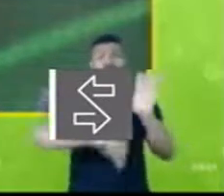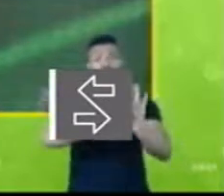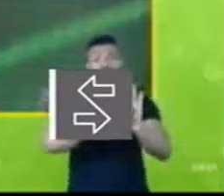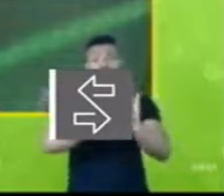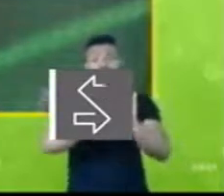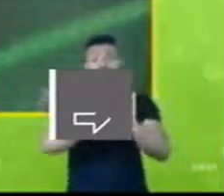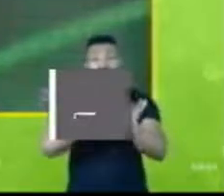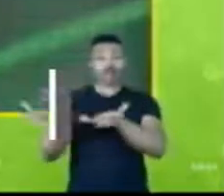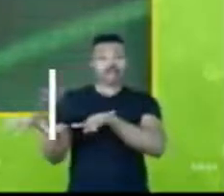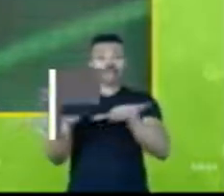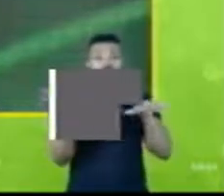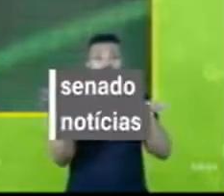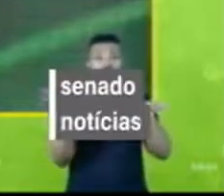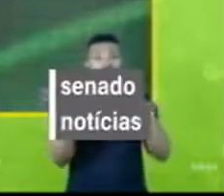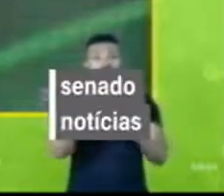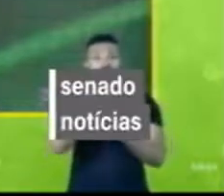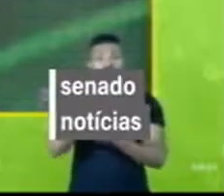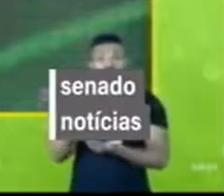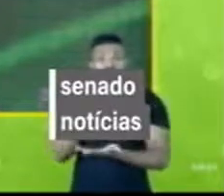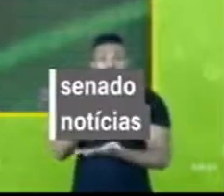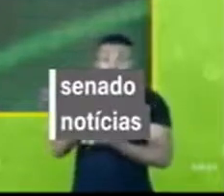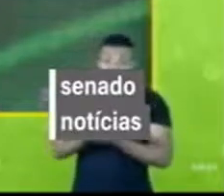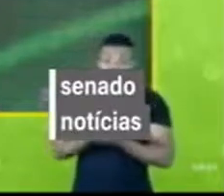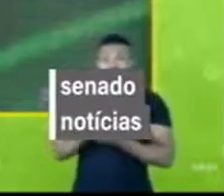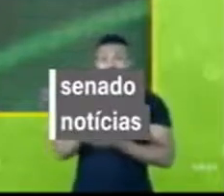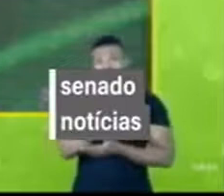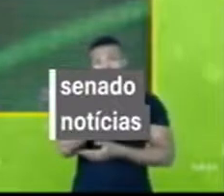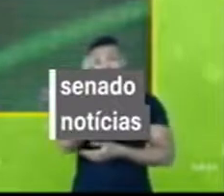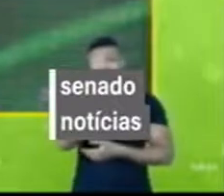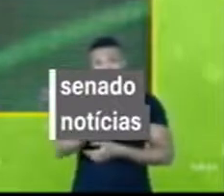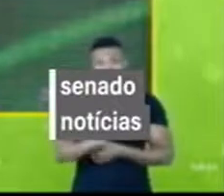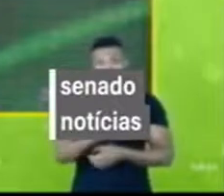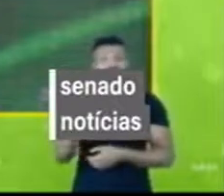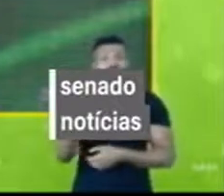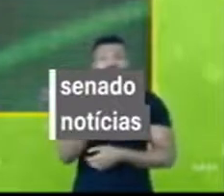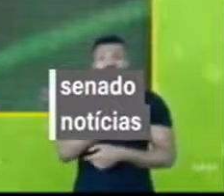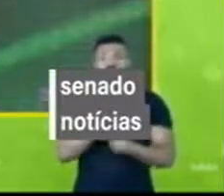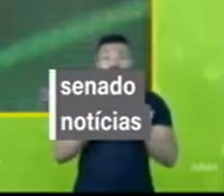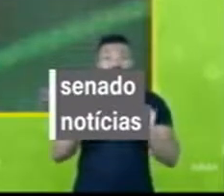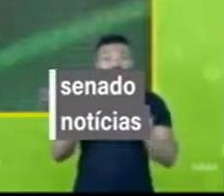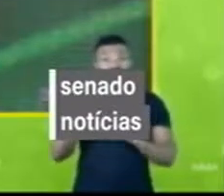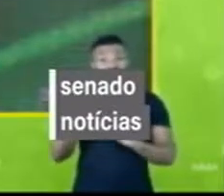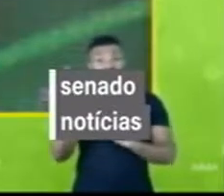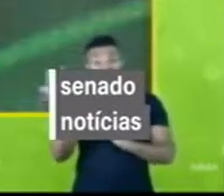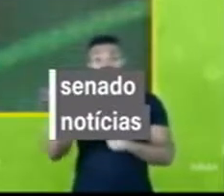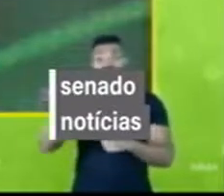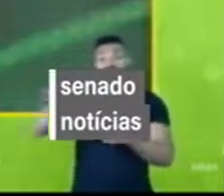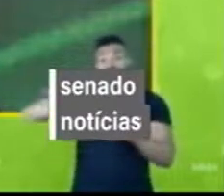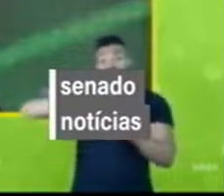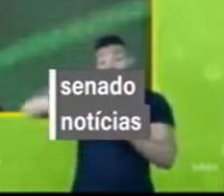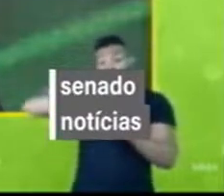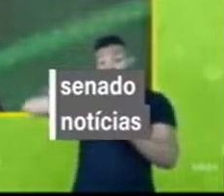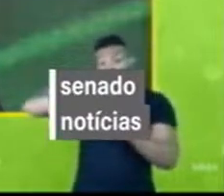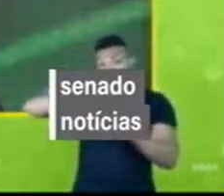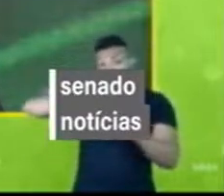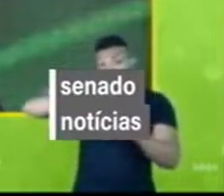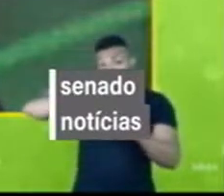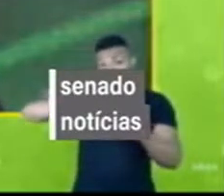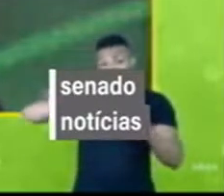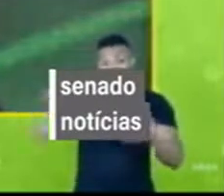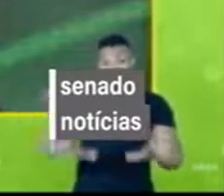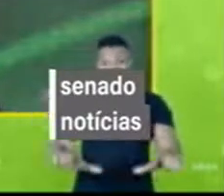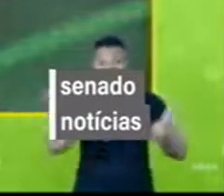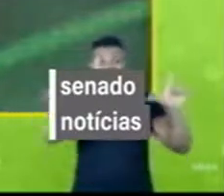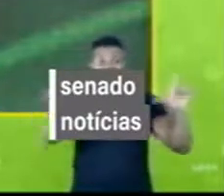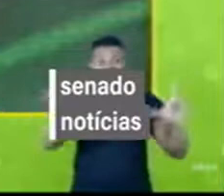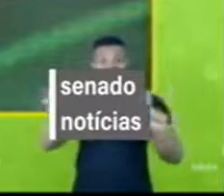narrativa consistente e forte em relação ao Brasil, que faz com que nós tenhamos uma crise de imagem em relação aos demais